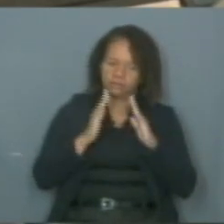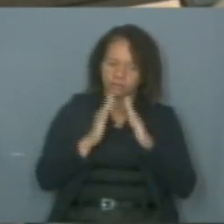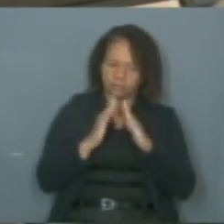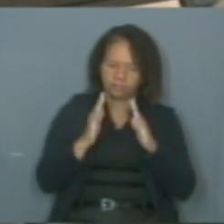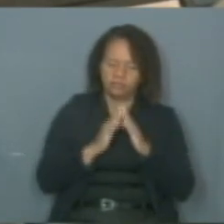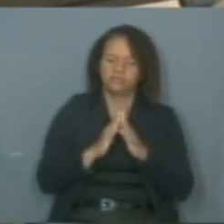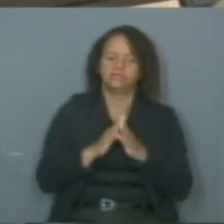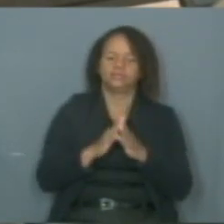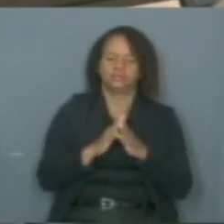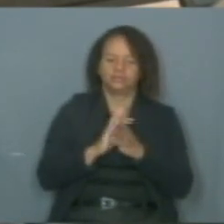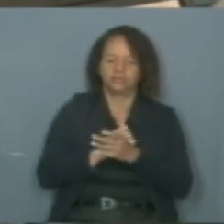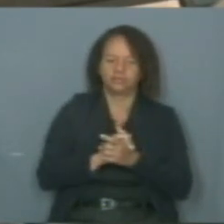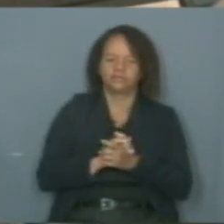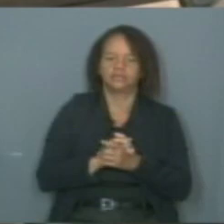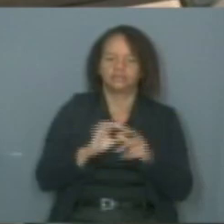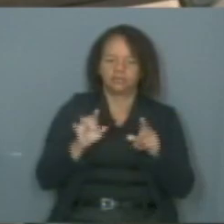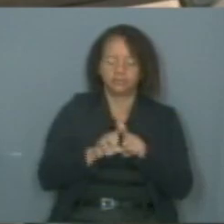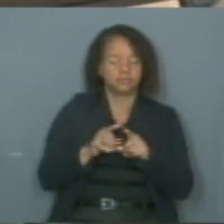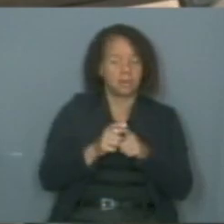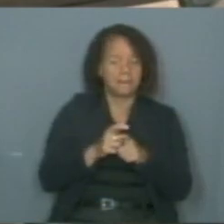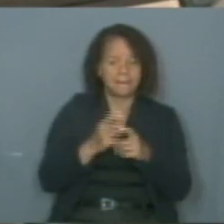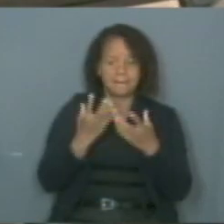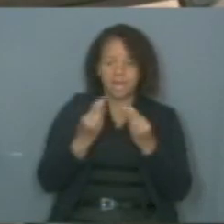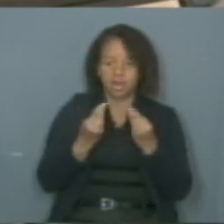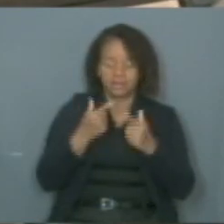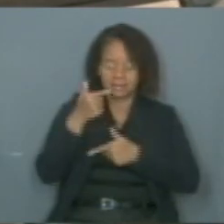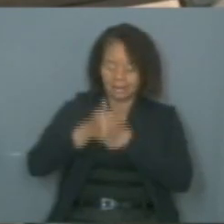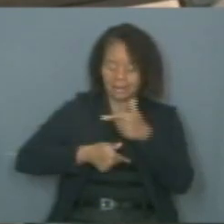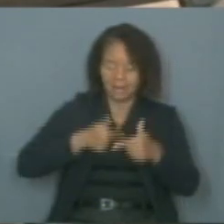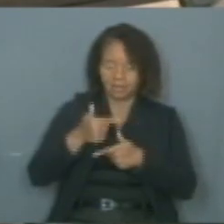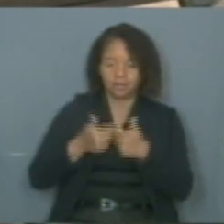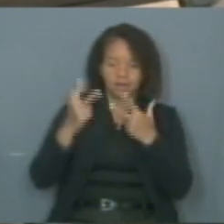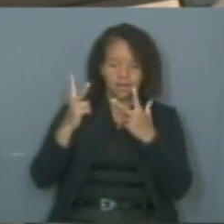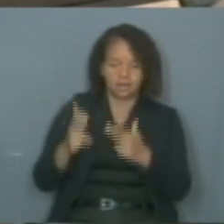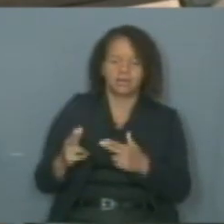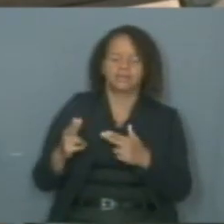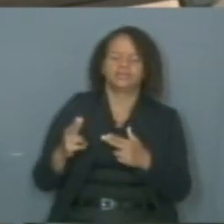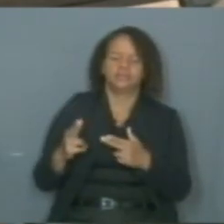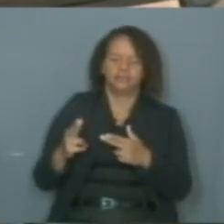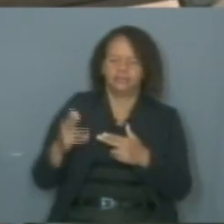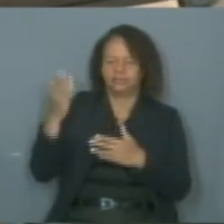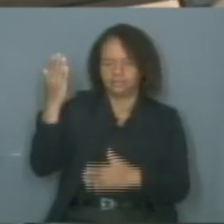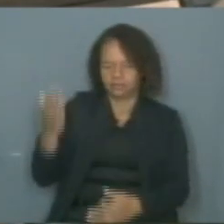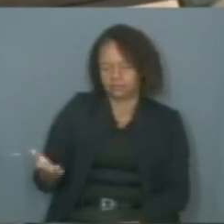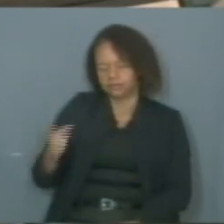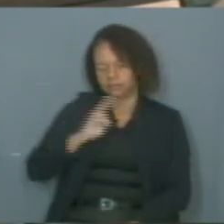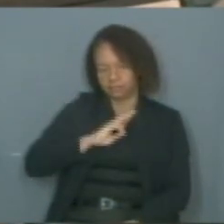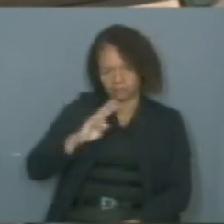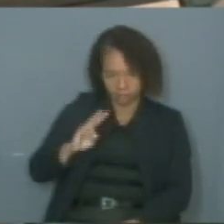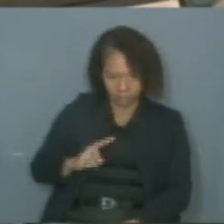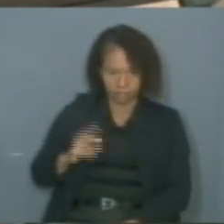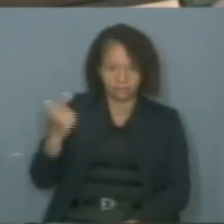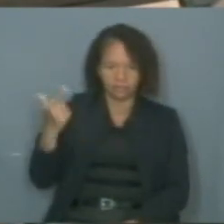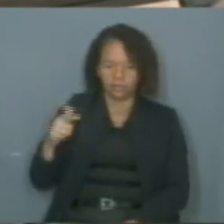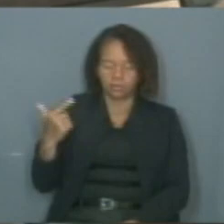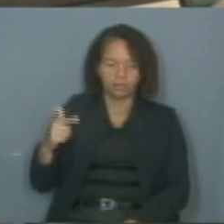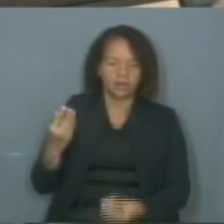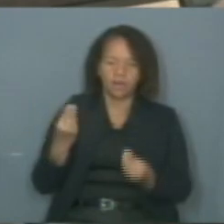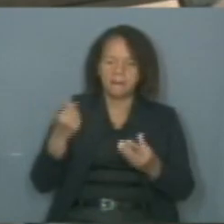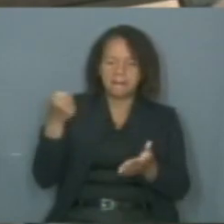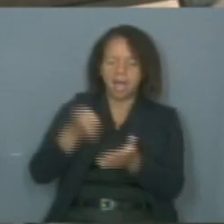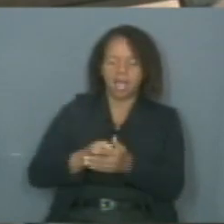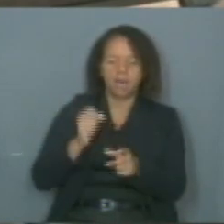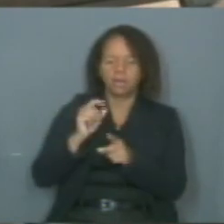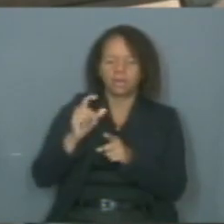moradia, levando em consideração que muitos desses trabalhadores, assim como foi mencionado, como a senhora vereadora, não tem condições de pagar